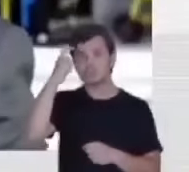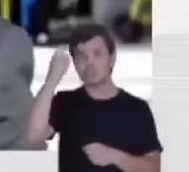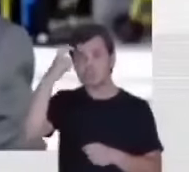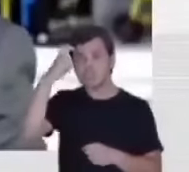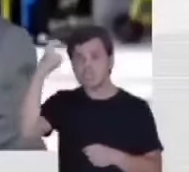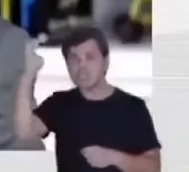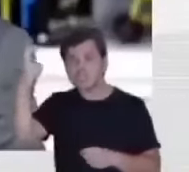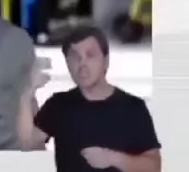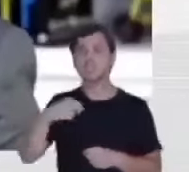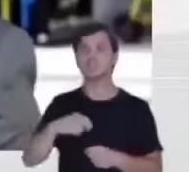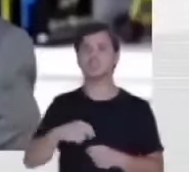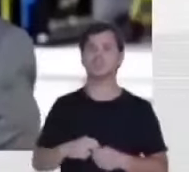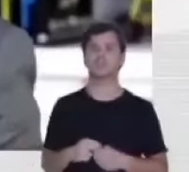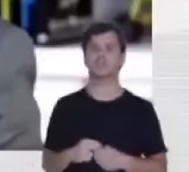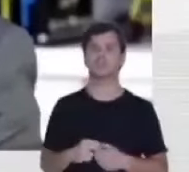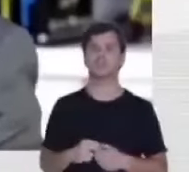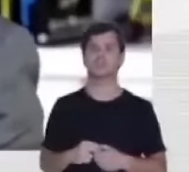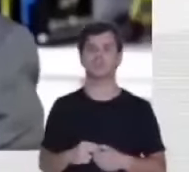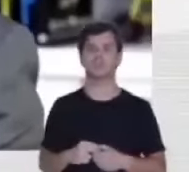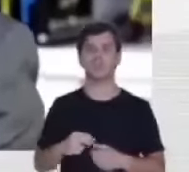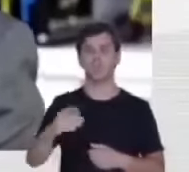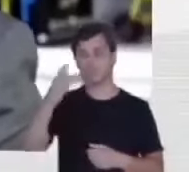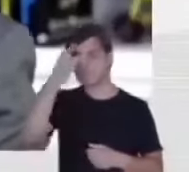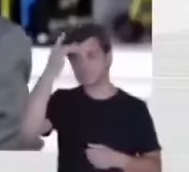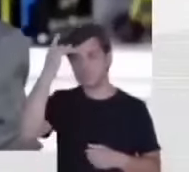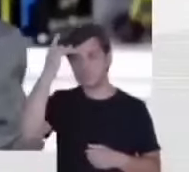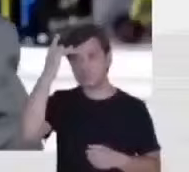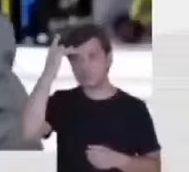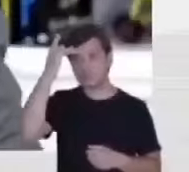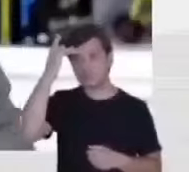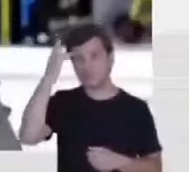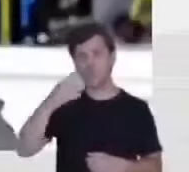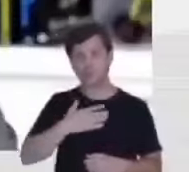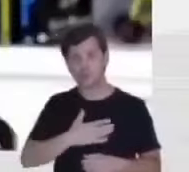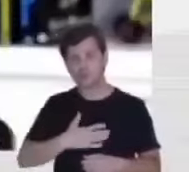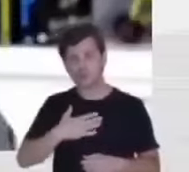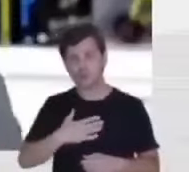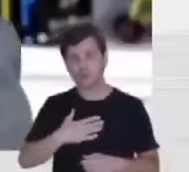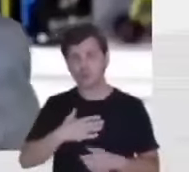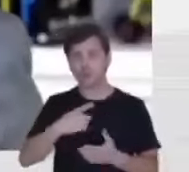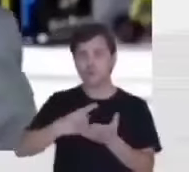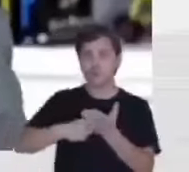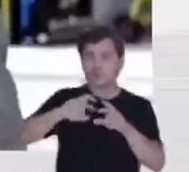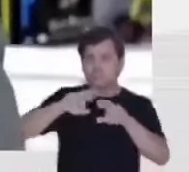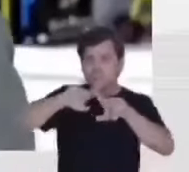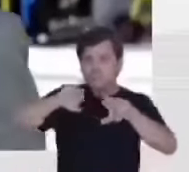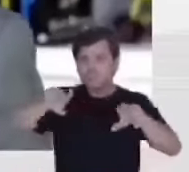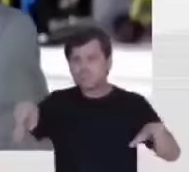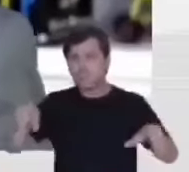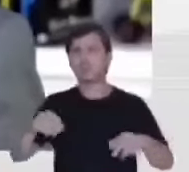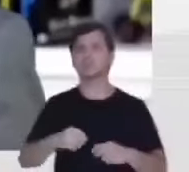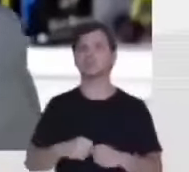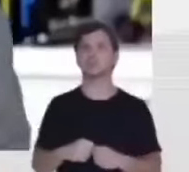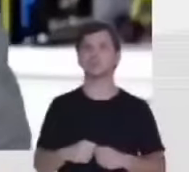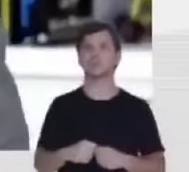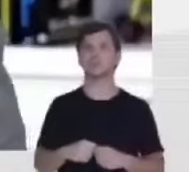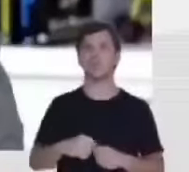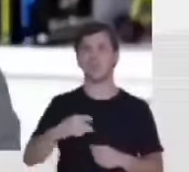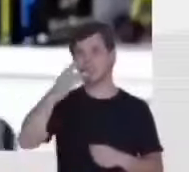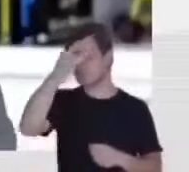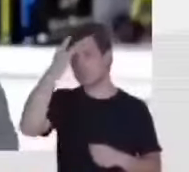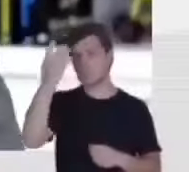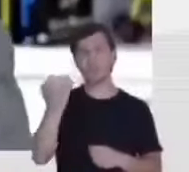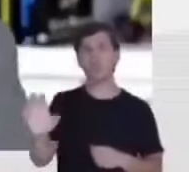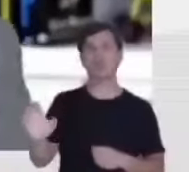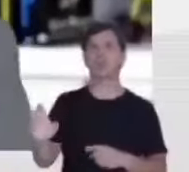que as pessoas têm inteligência, que as pessoas gostam e concordam com a diversidade, com a pluralidade. As pessoas